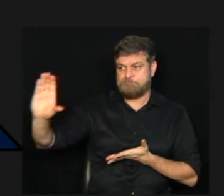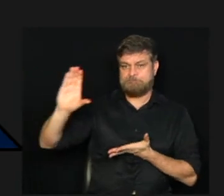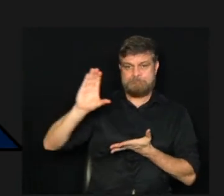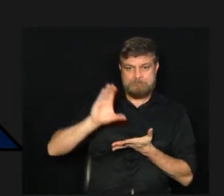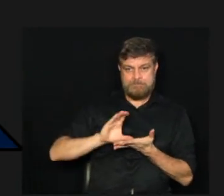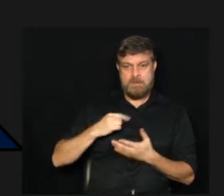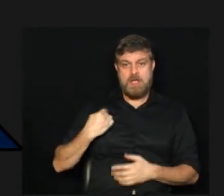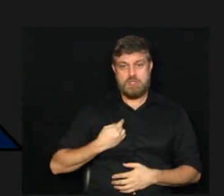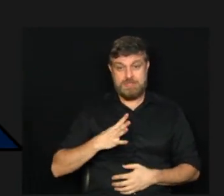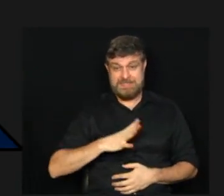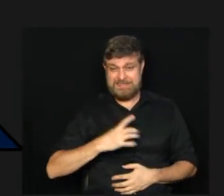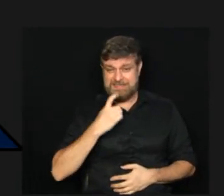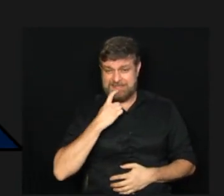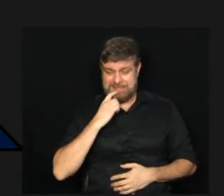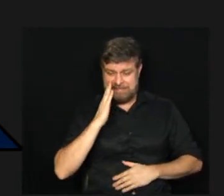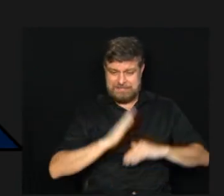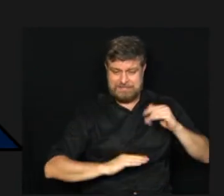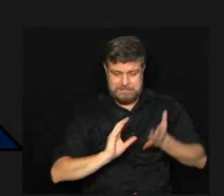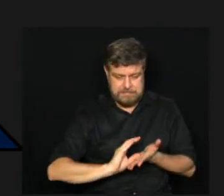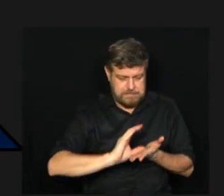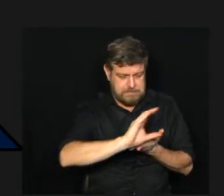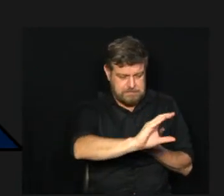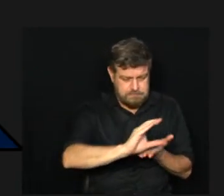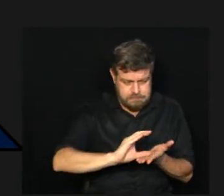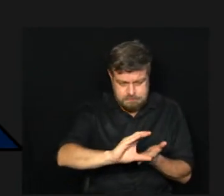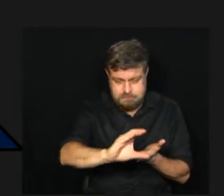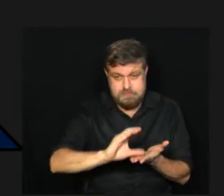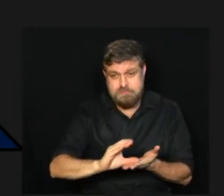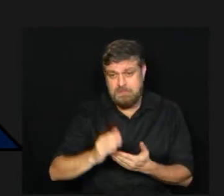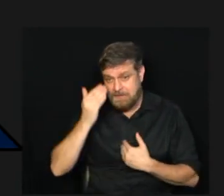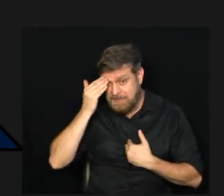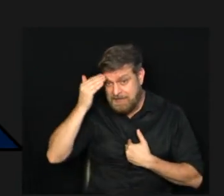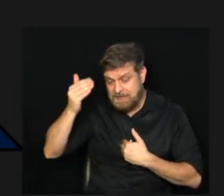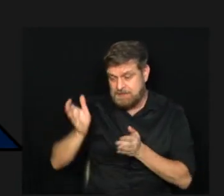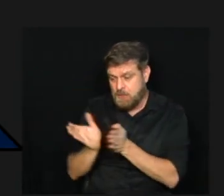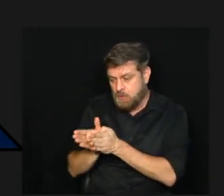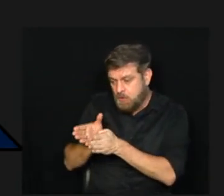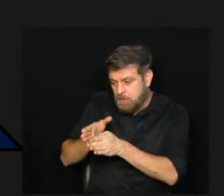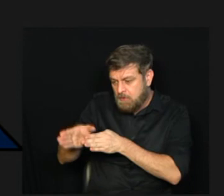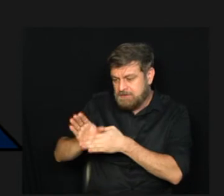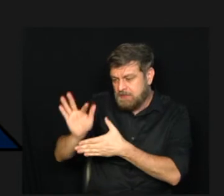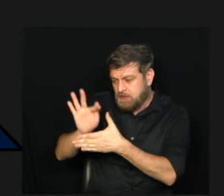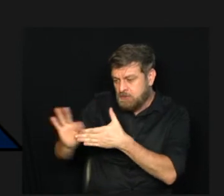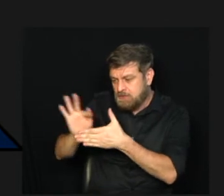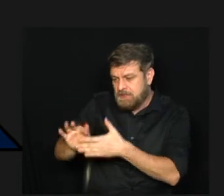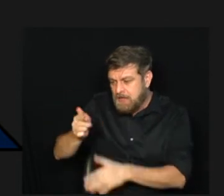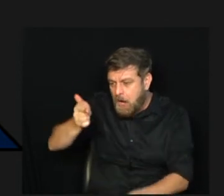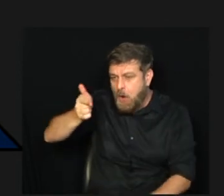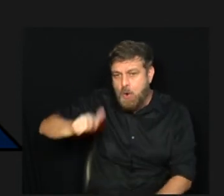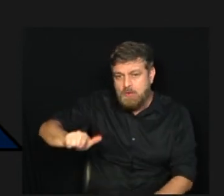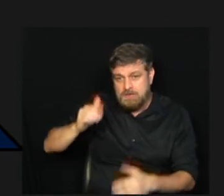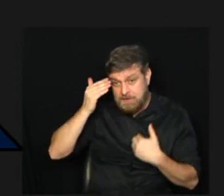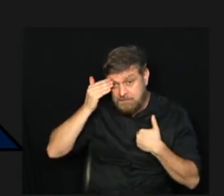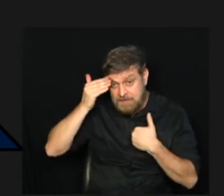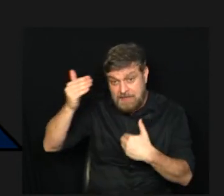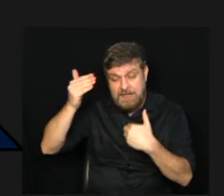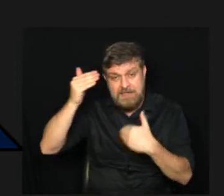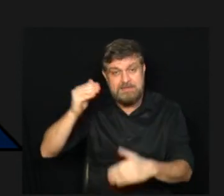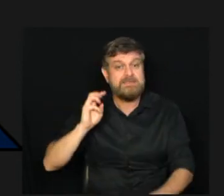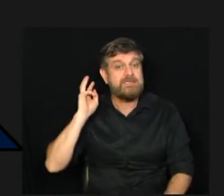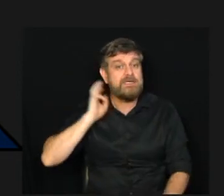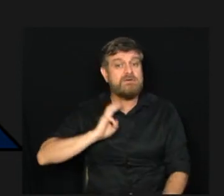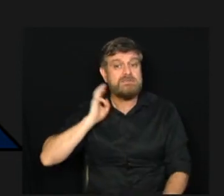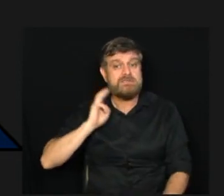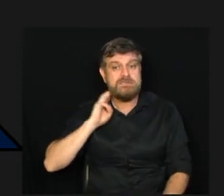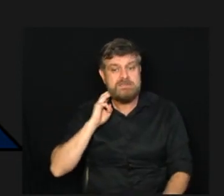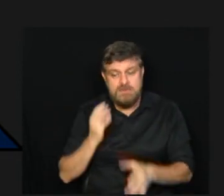nossa cidade. E agradecer a todos aí, os conselheiros, mais uma vez agradecer o Cecílio por ter montado essa